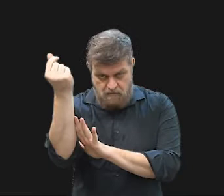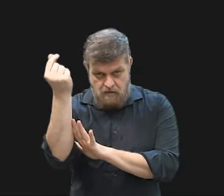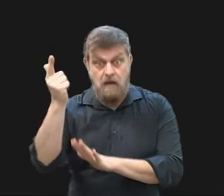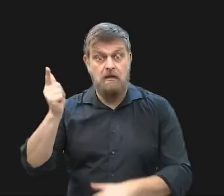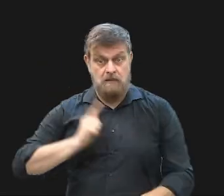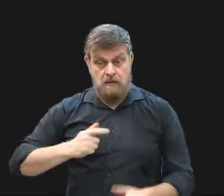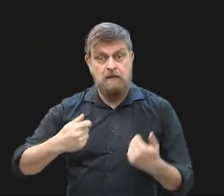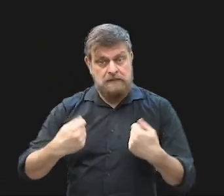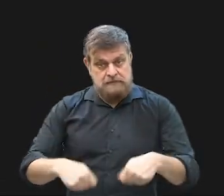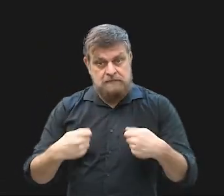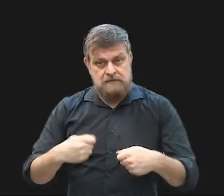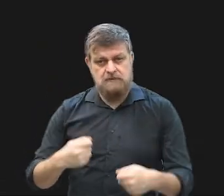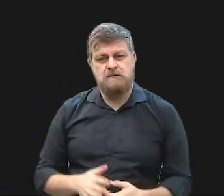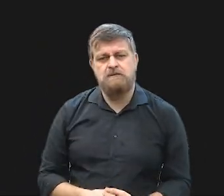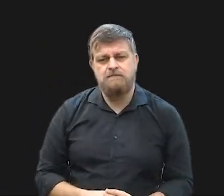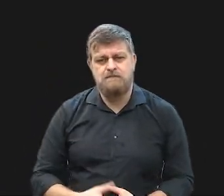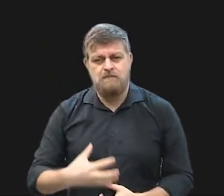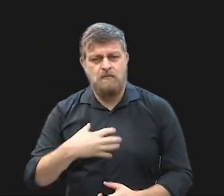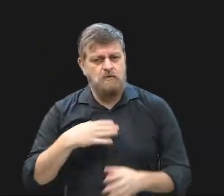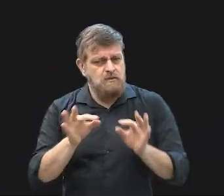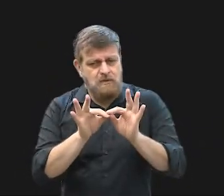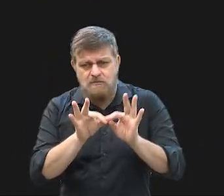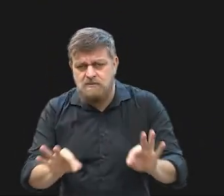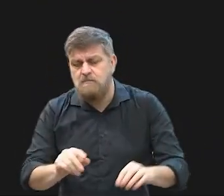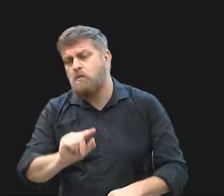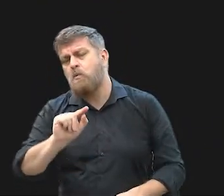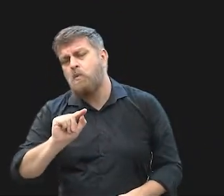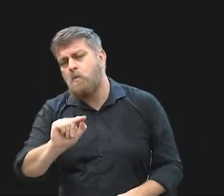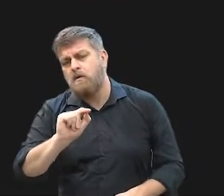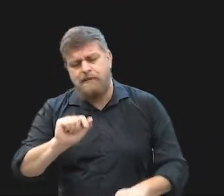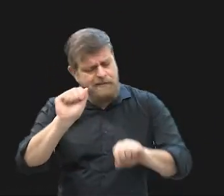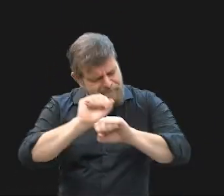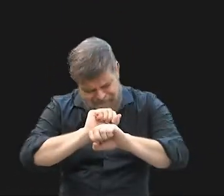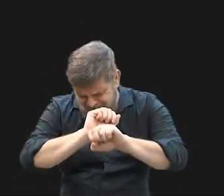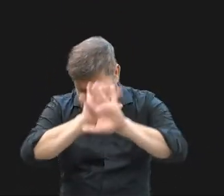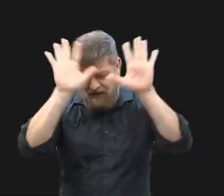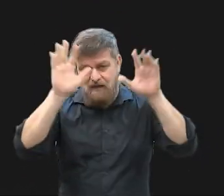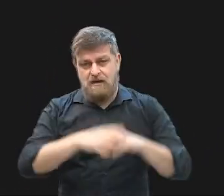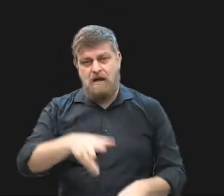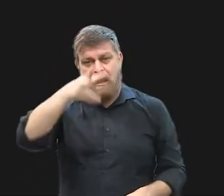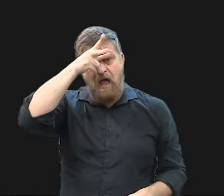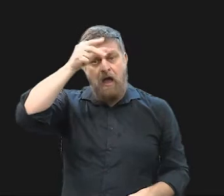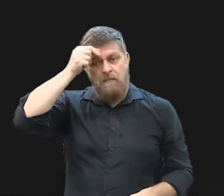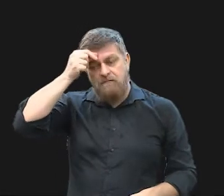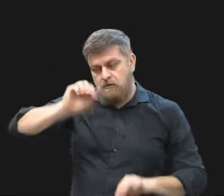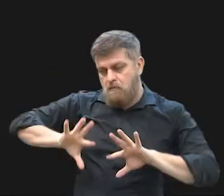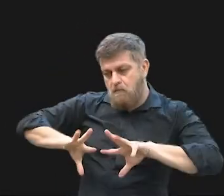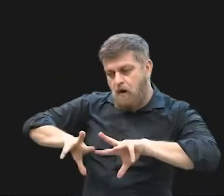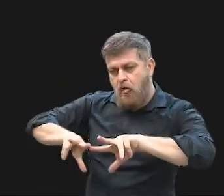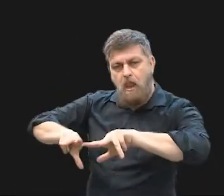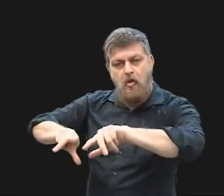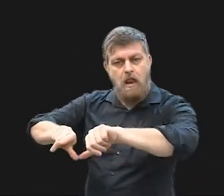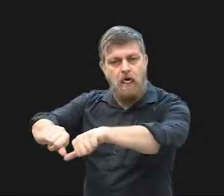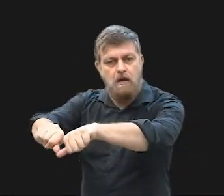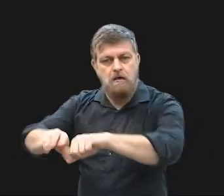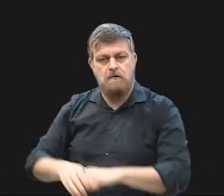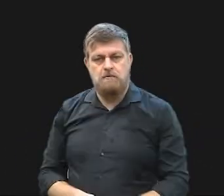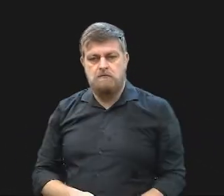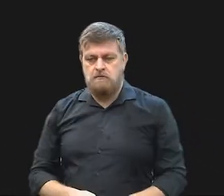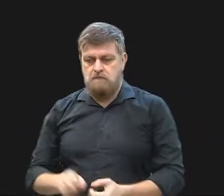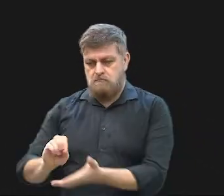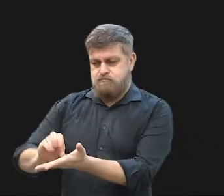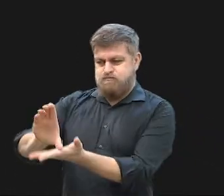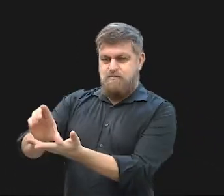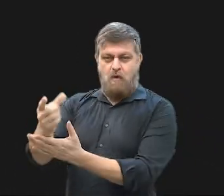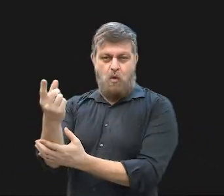Então, vamos lá, de uma forma muito simples e muito clara. O prefeito meteu a mão no